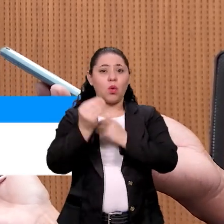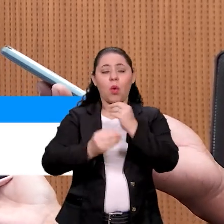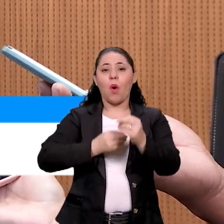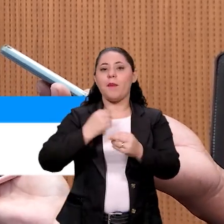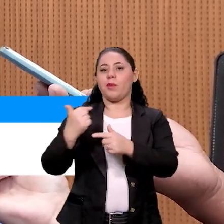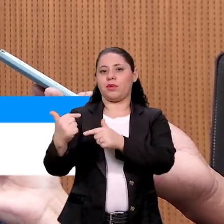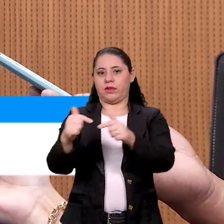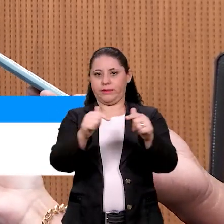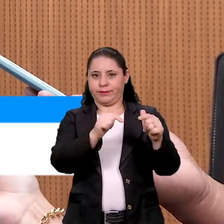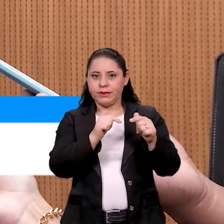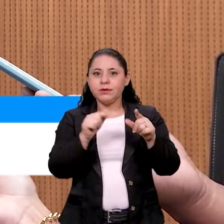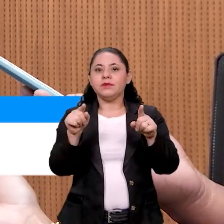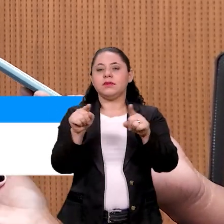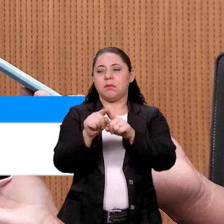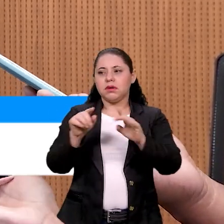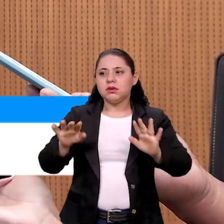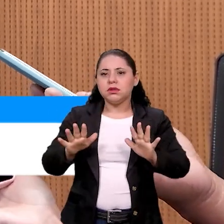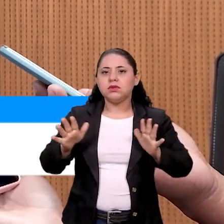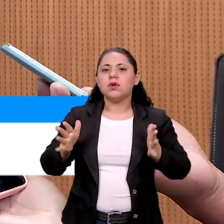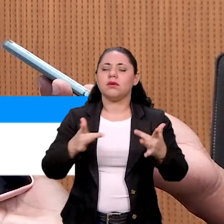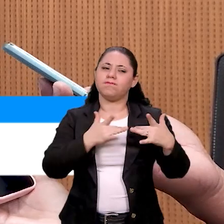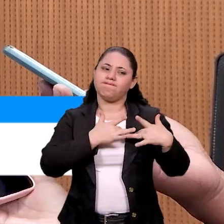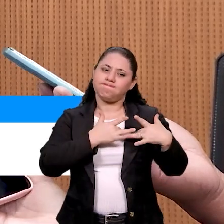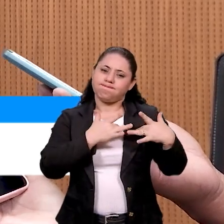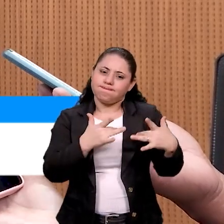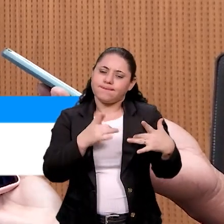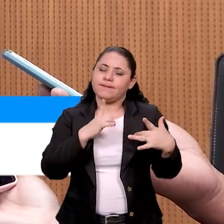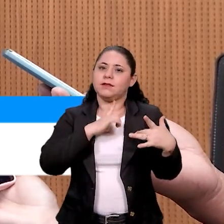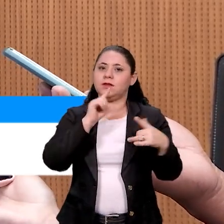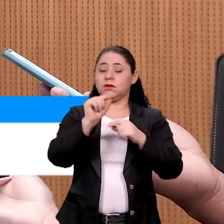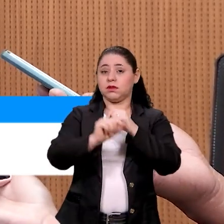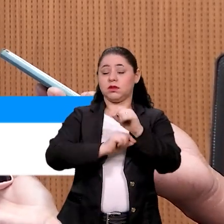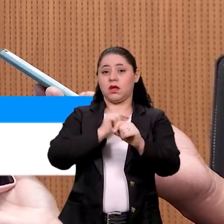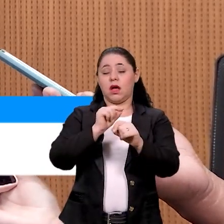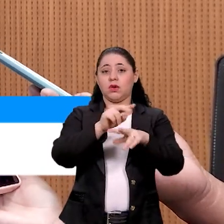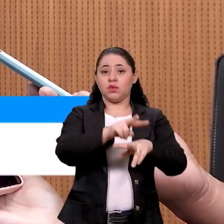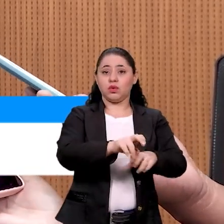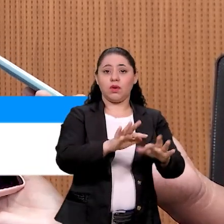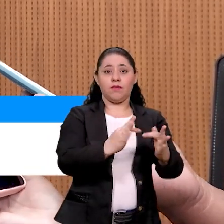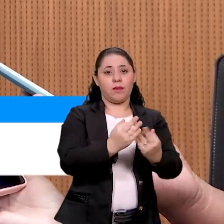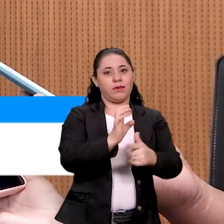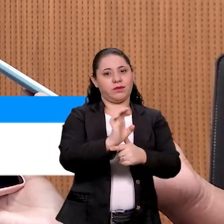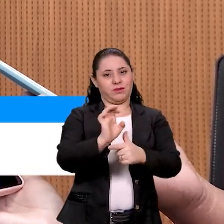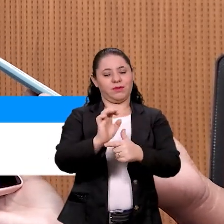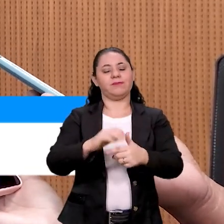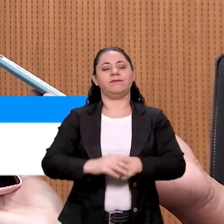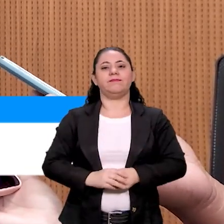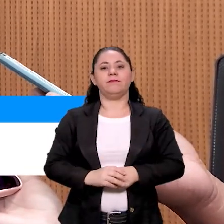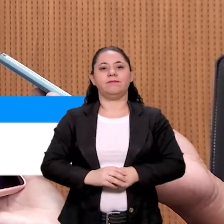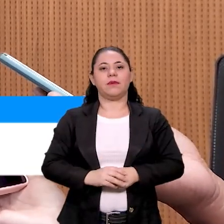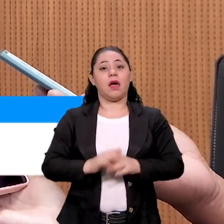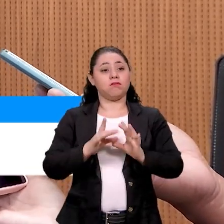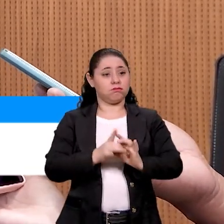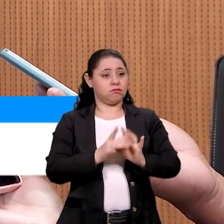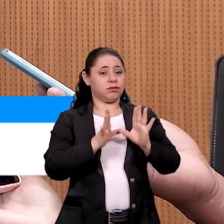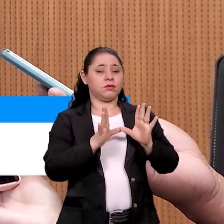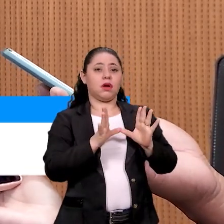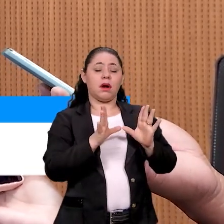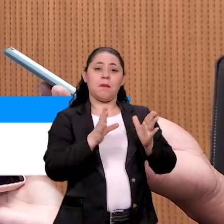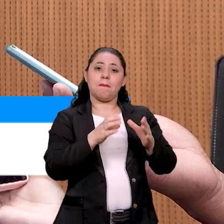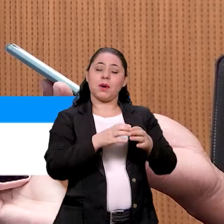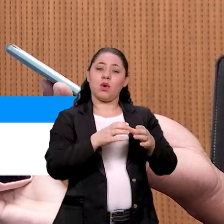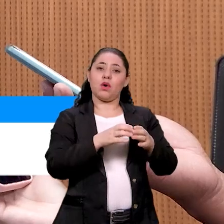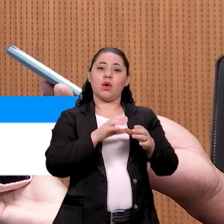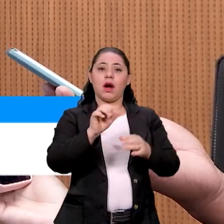Riedel, que tem incentivado, tem promovido, tem sido sensível com a agricultura familiar do nosso estado.